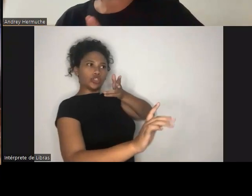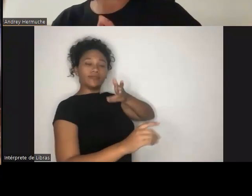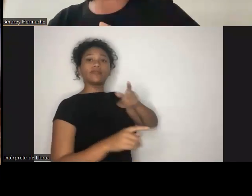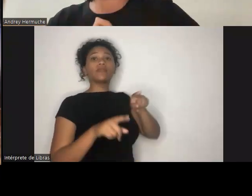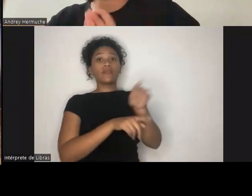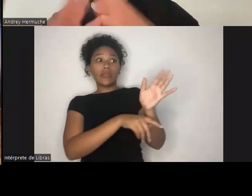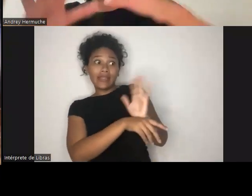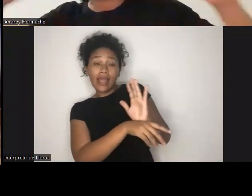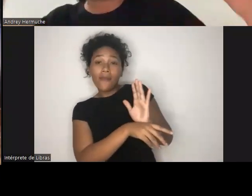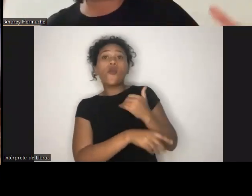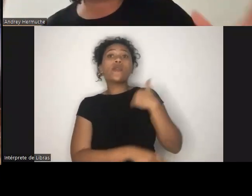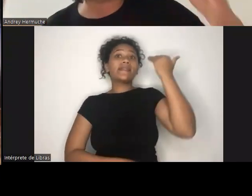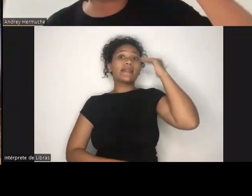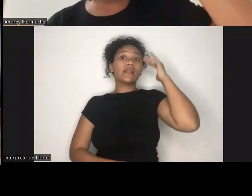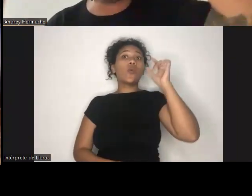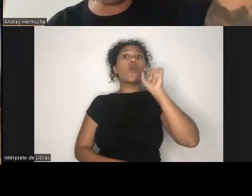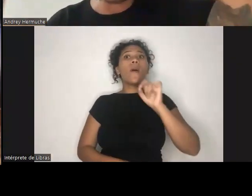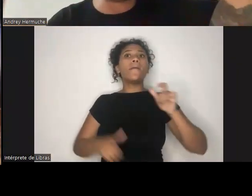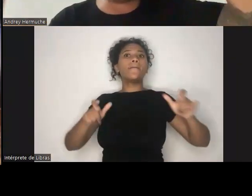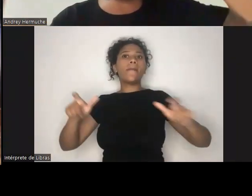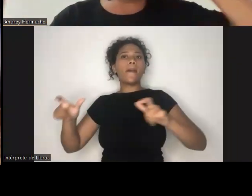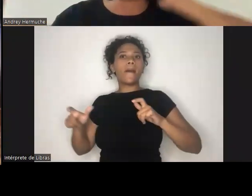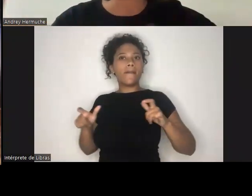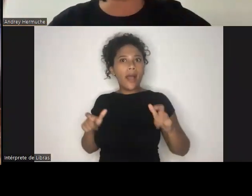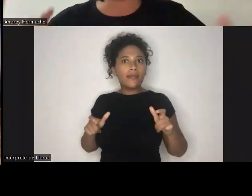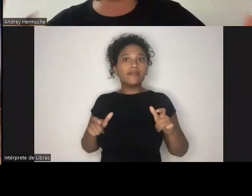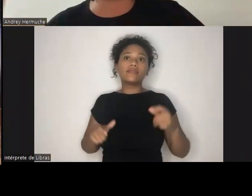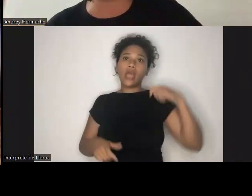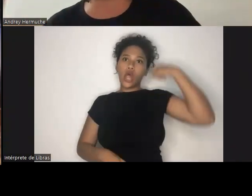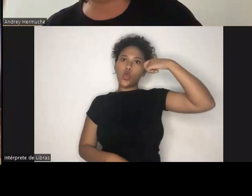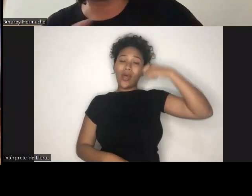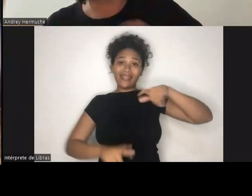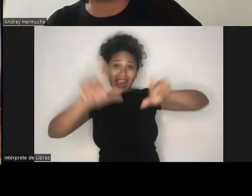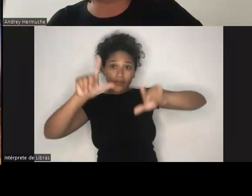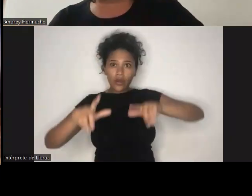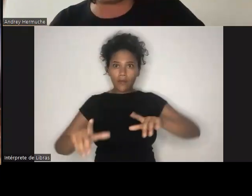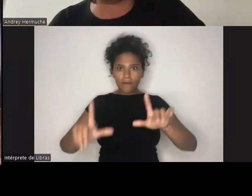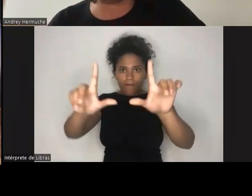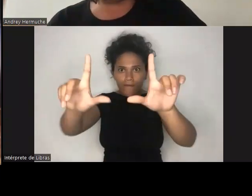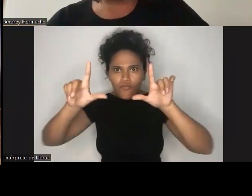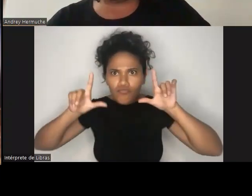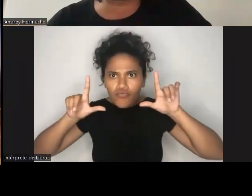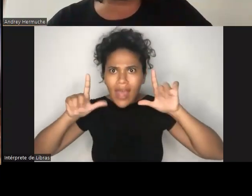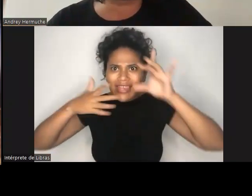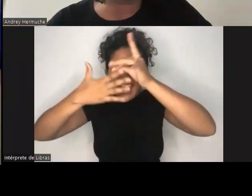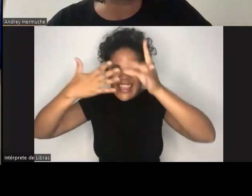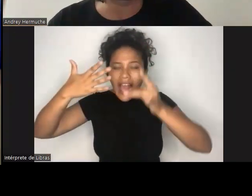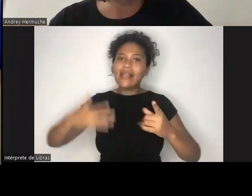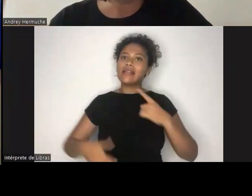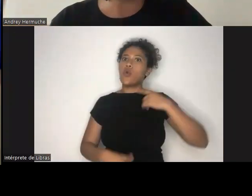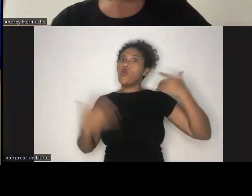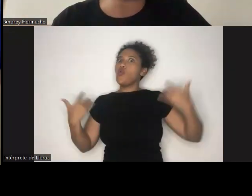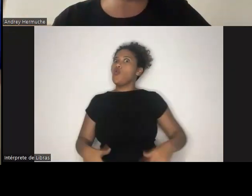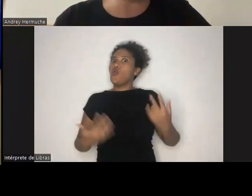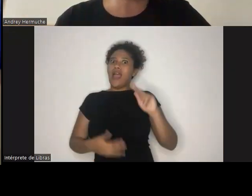entendi a ambientação do ator e a televisão me mostrou o plano fixo com um detalhe em alta resolução